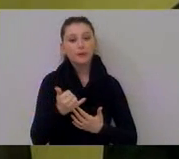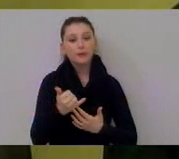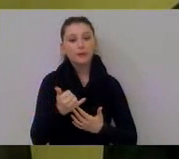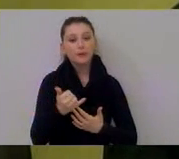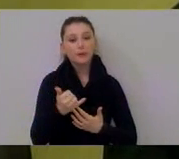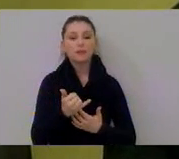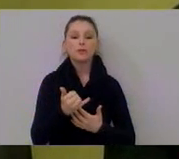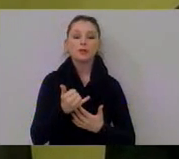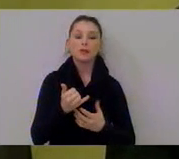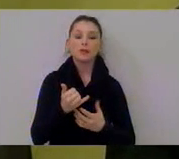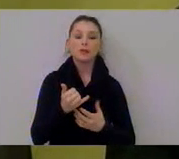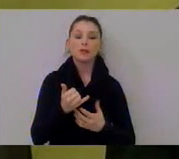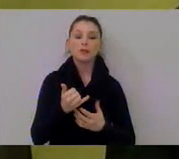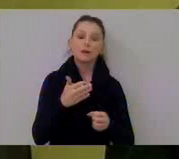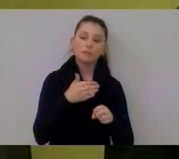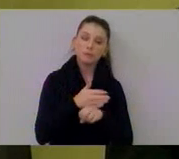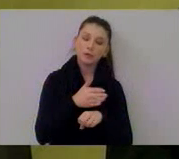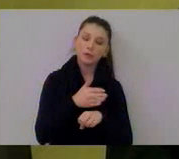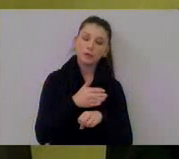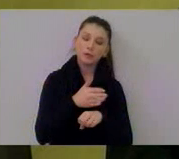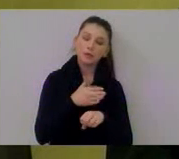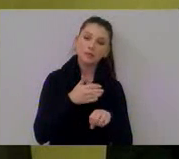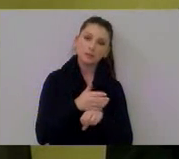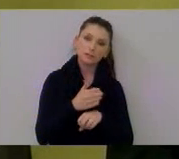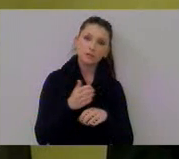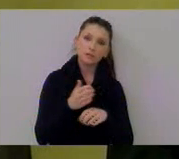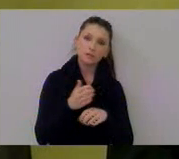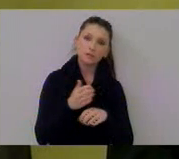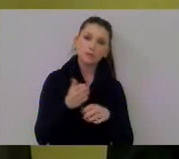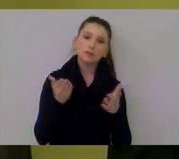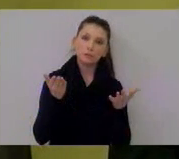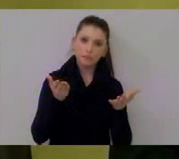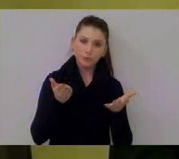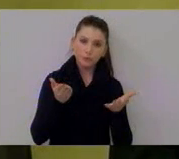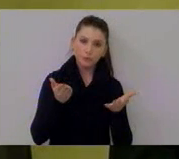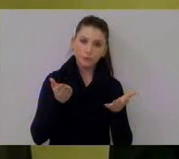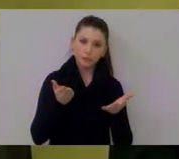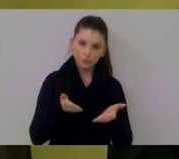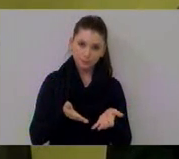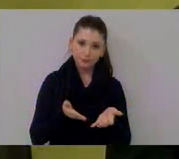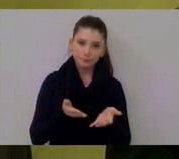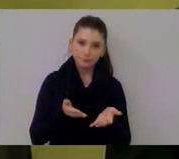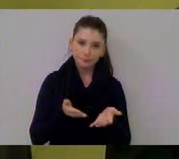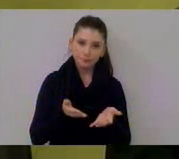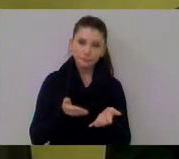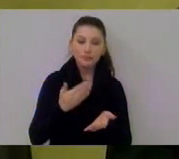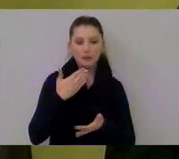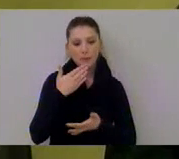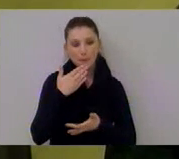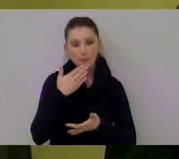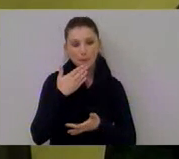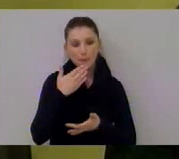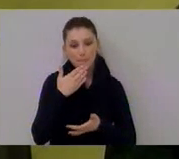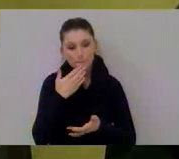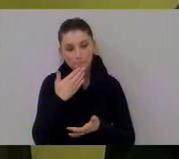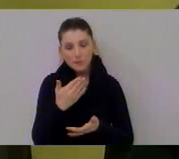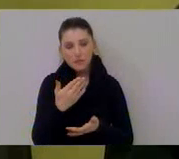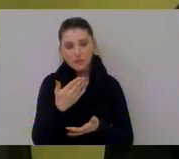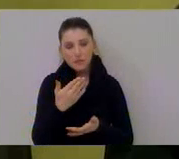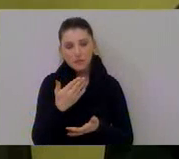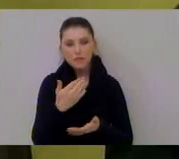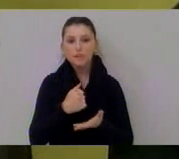empenho dos nobres vereadores para estar nos auxiliando